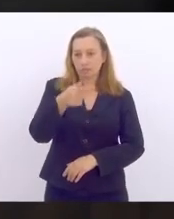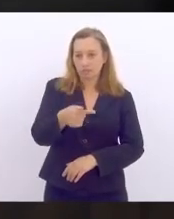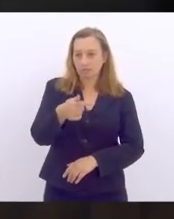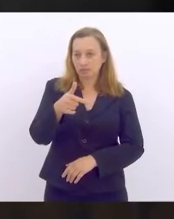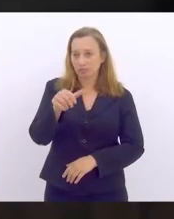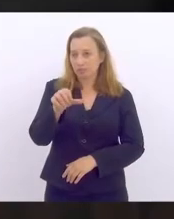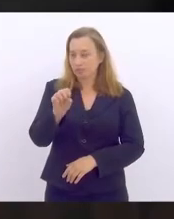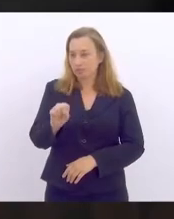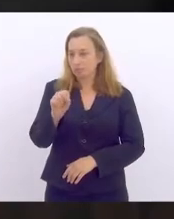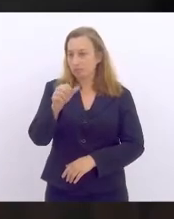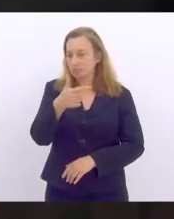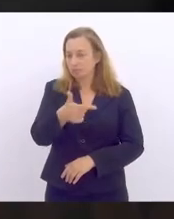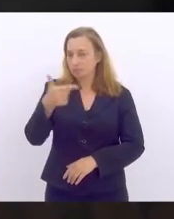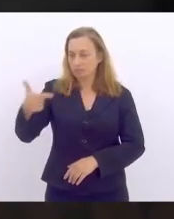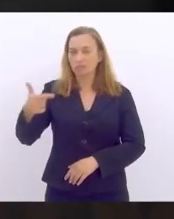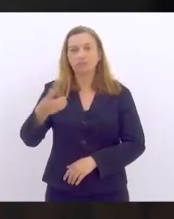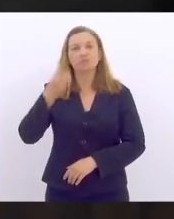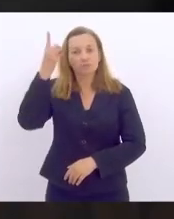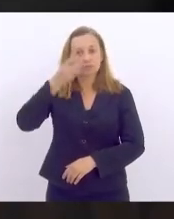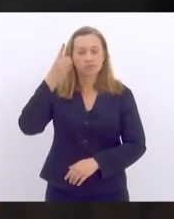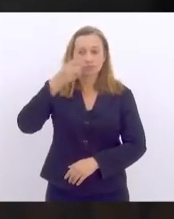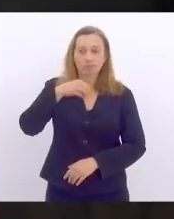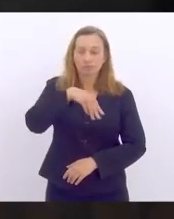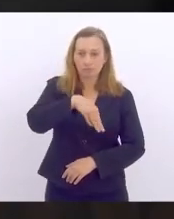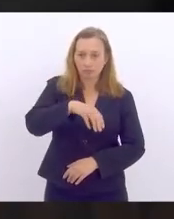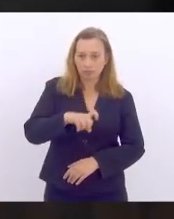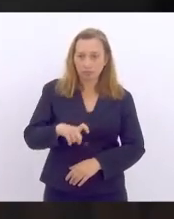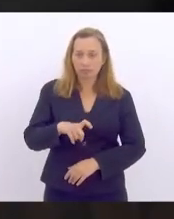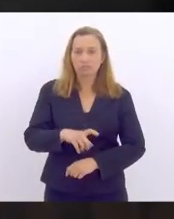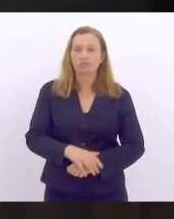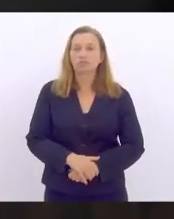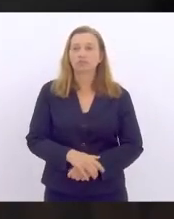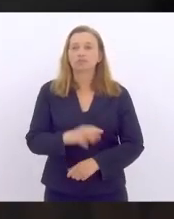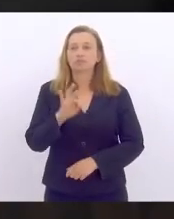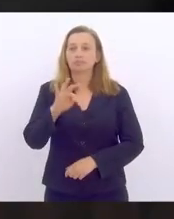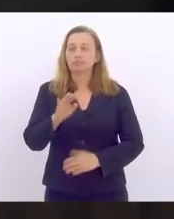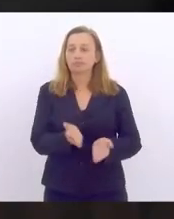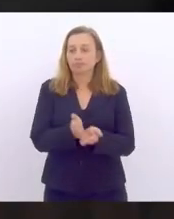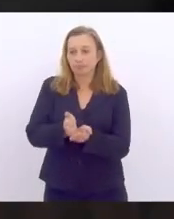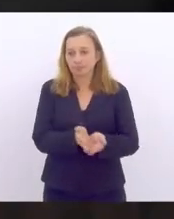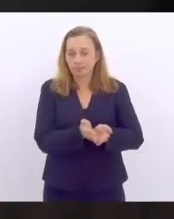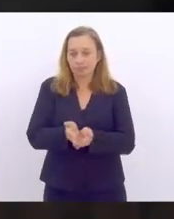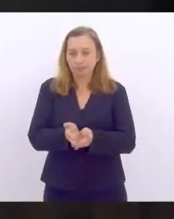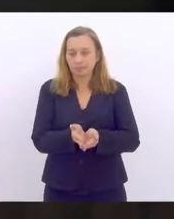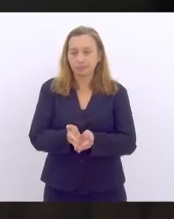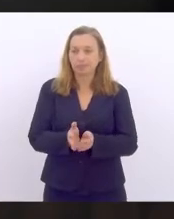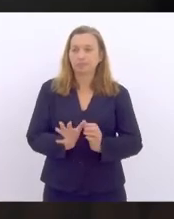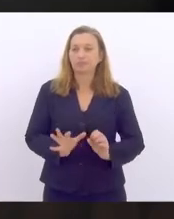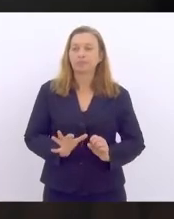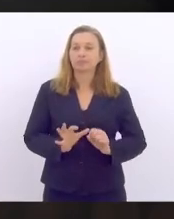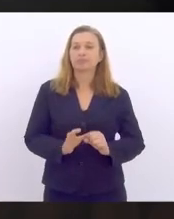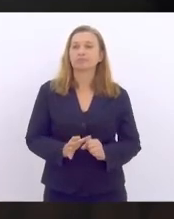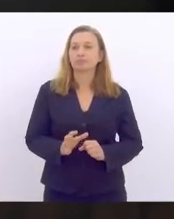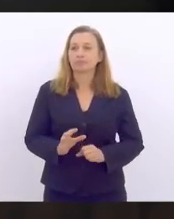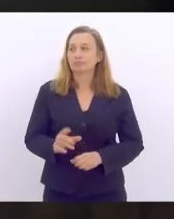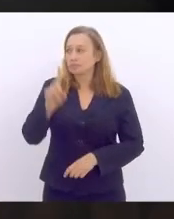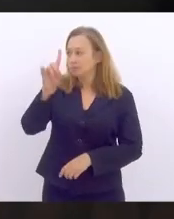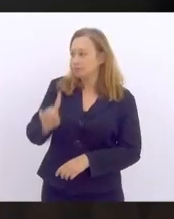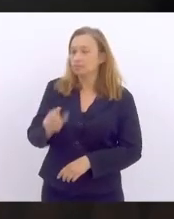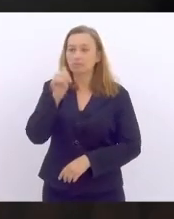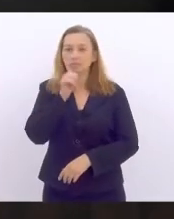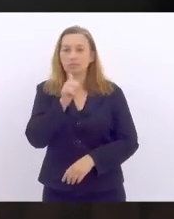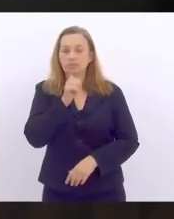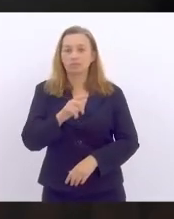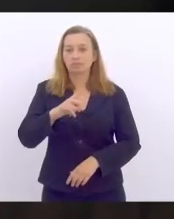6178, de 22, de autoria do deputado Max Lemos e Bebeto, que fica assegurado o direito das mulheres de